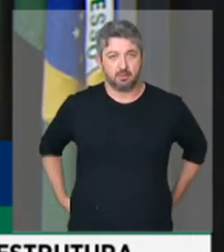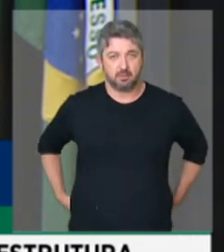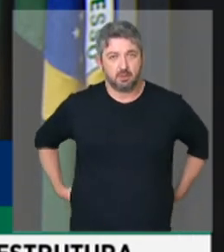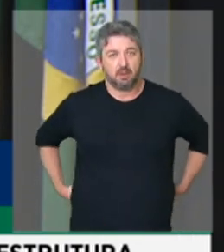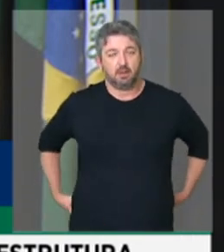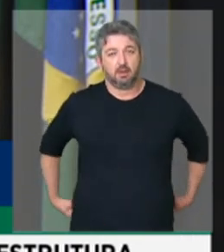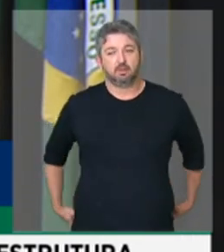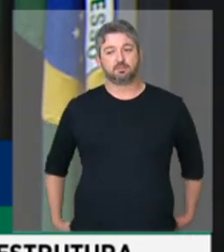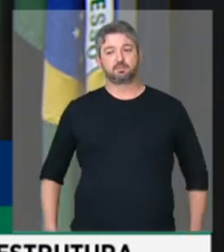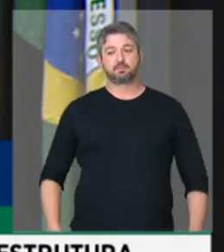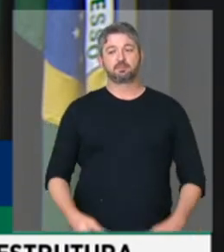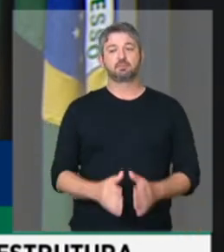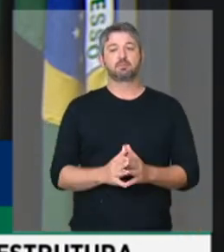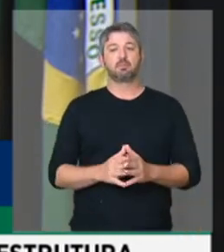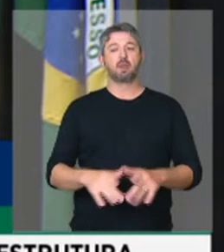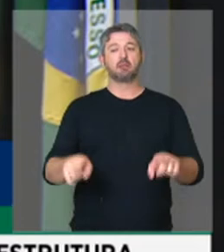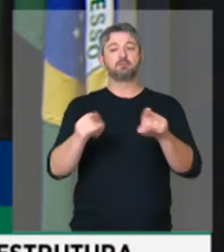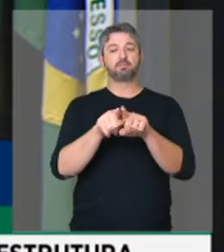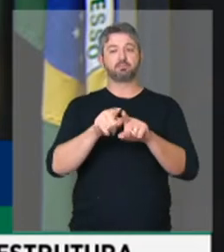Quero também agradecer